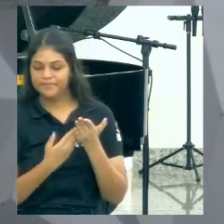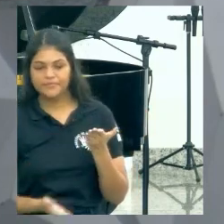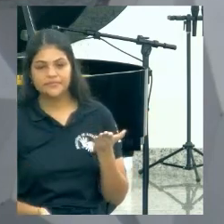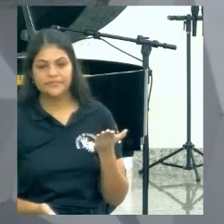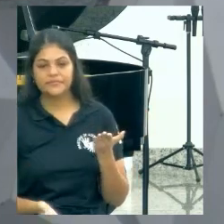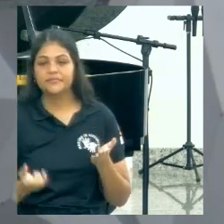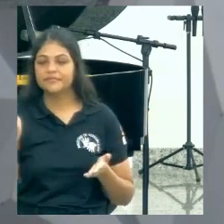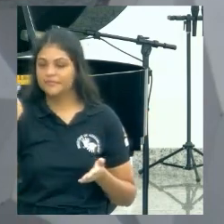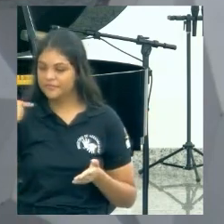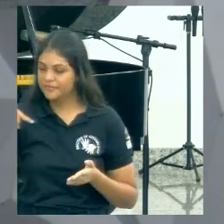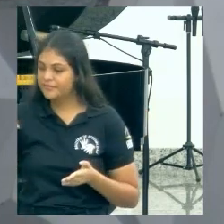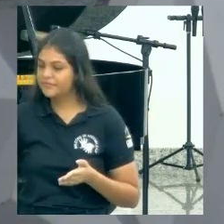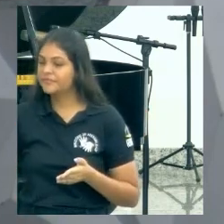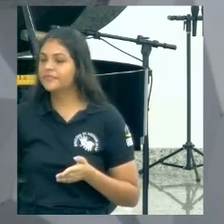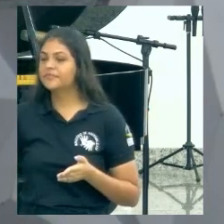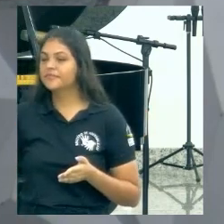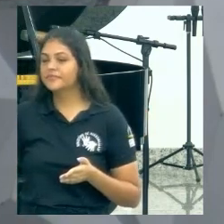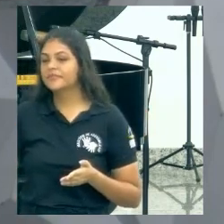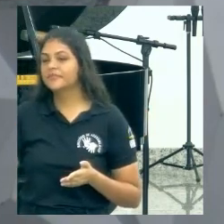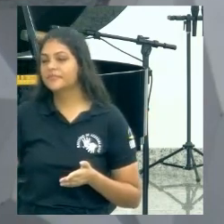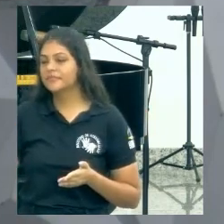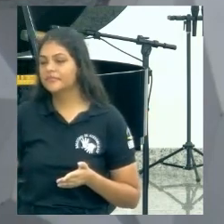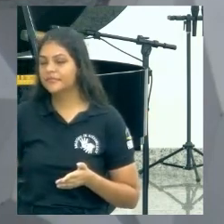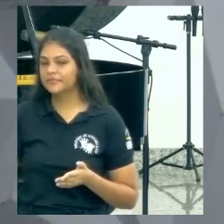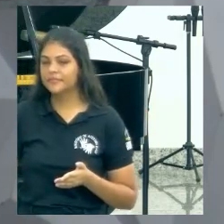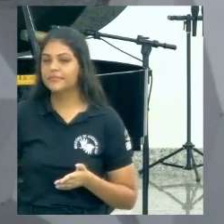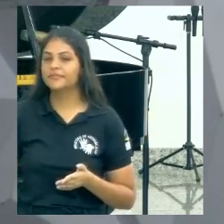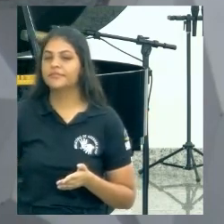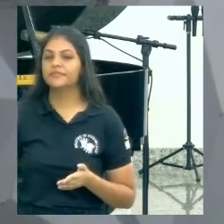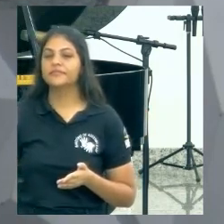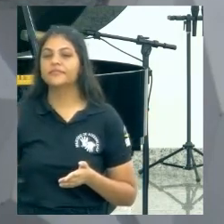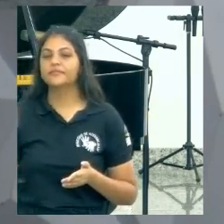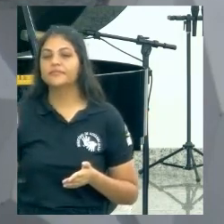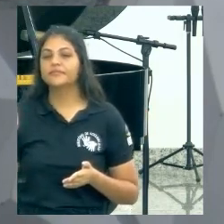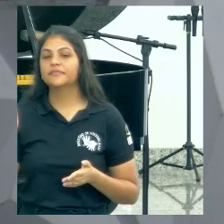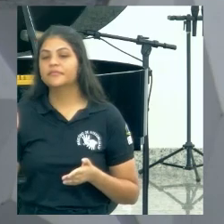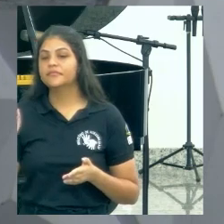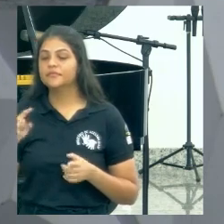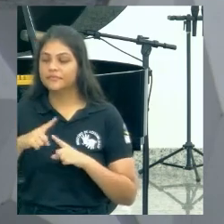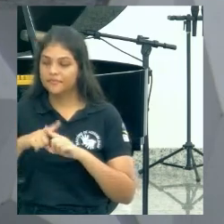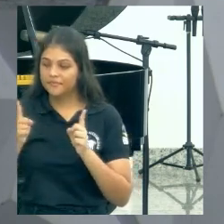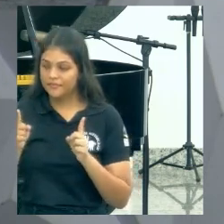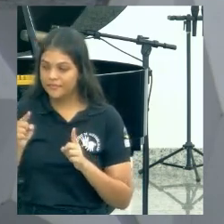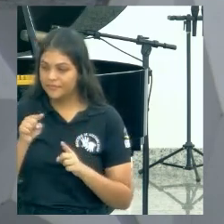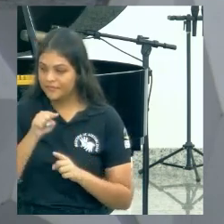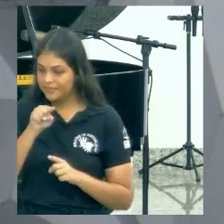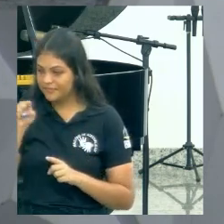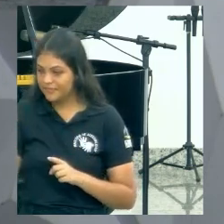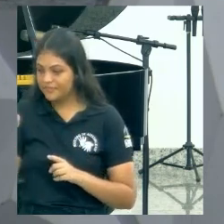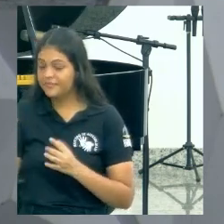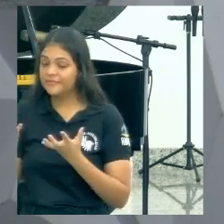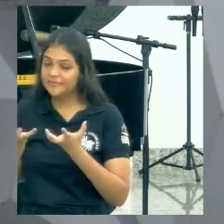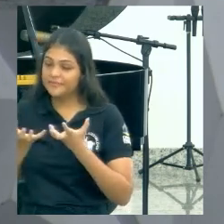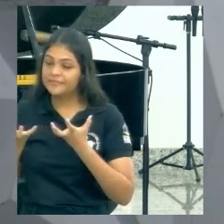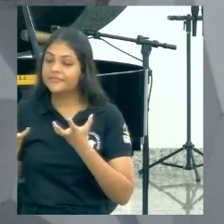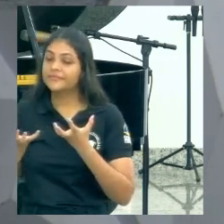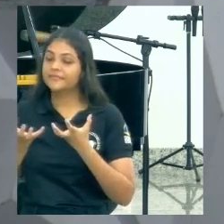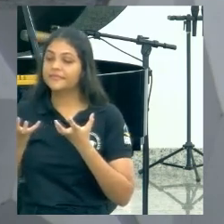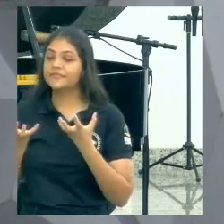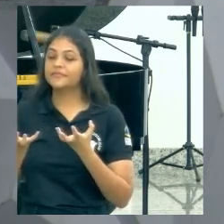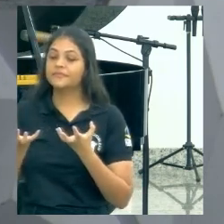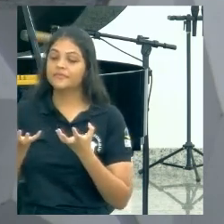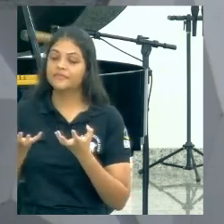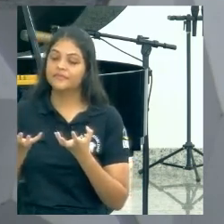manda Davi para a UTI geral. Mas se o senhor quer e a senhora querem